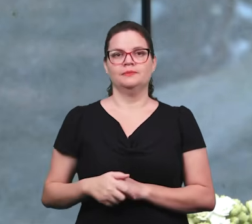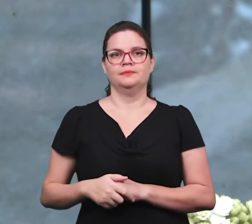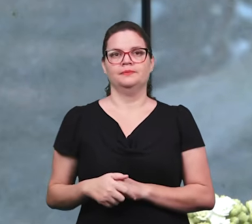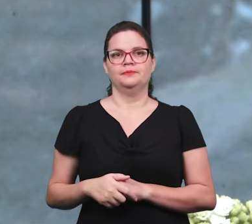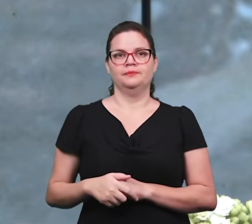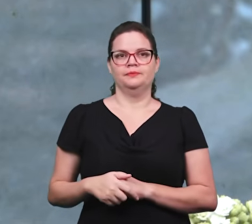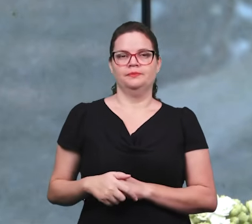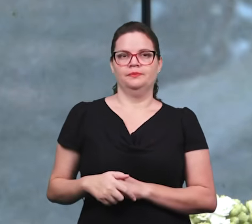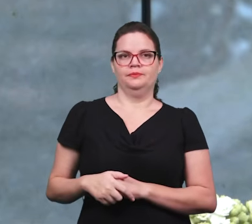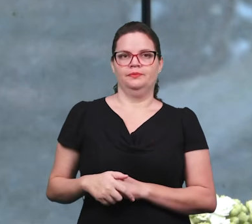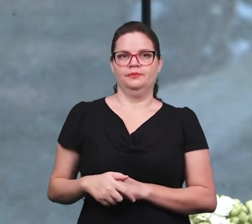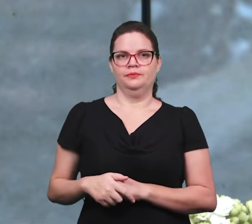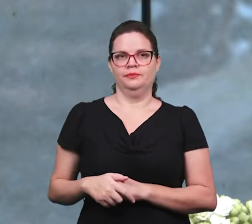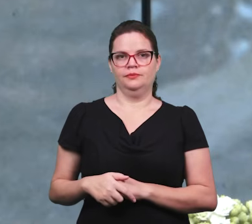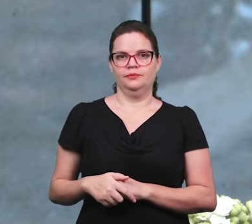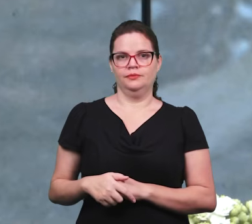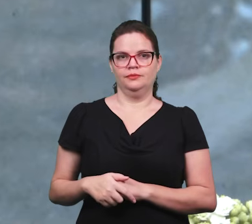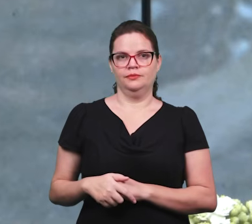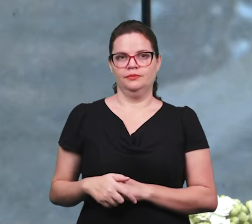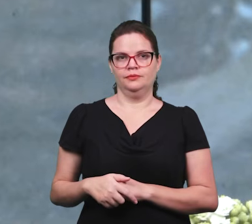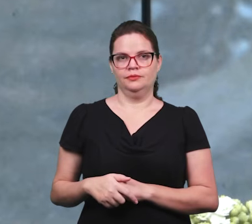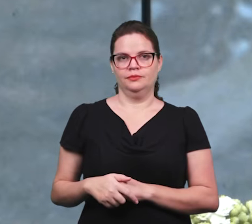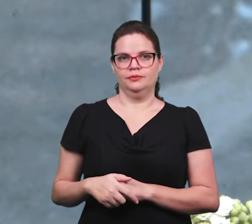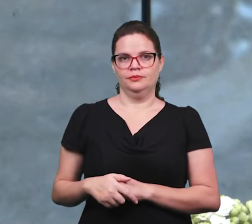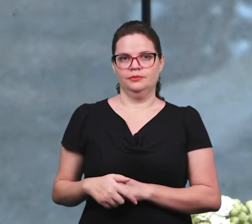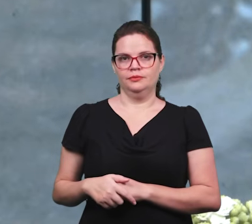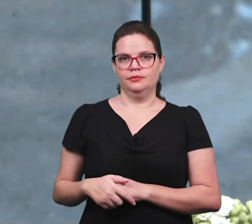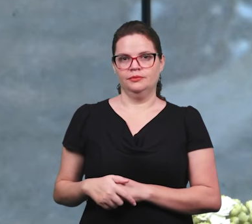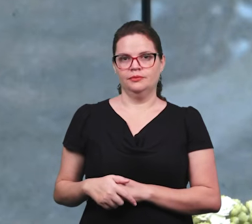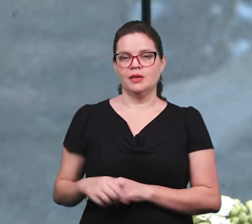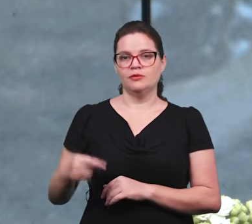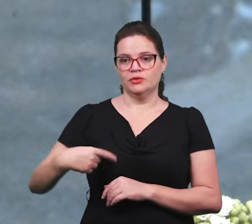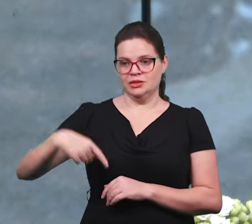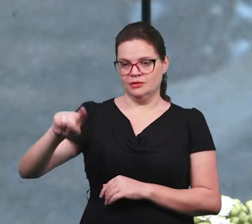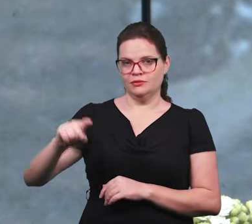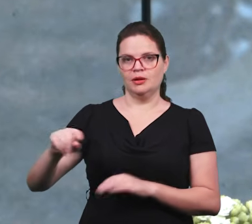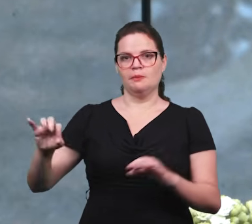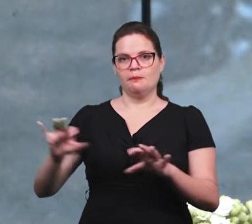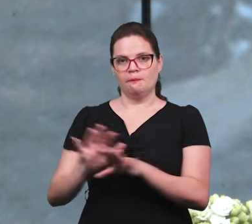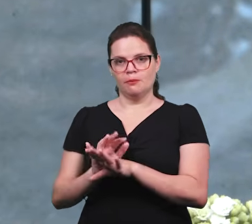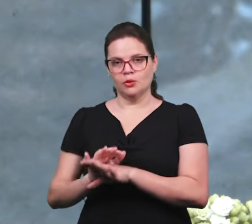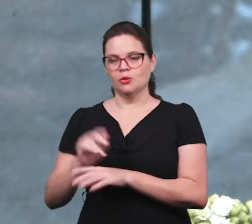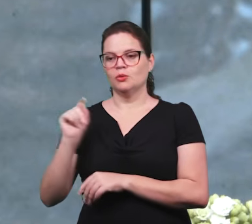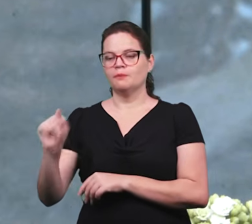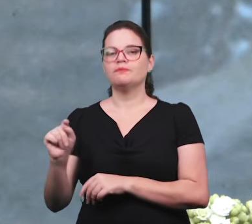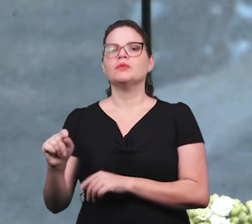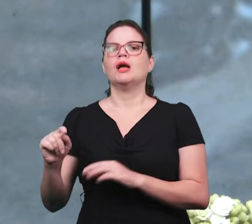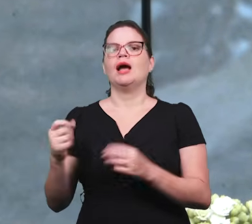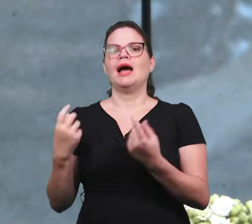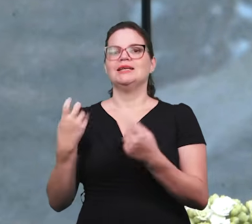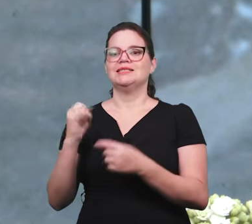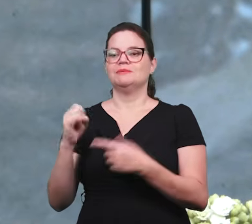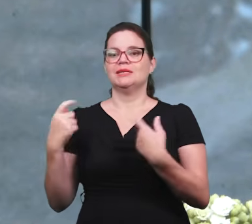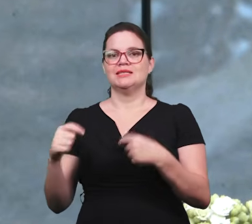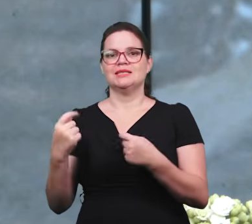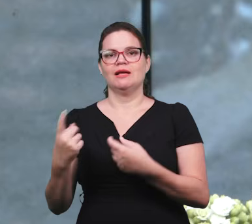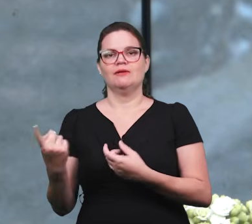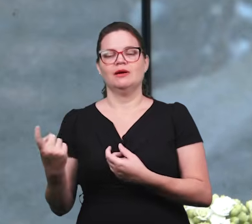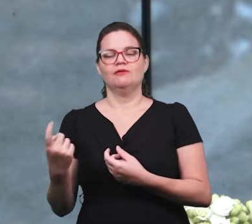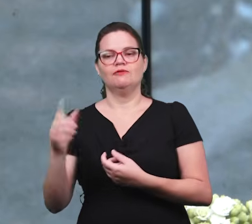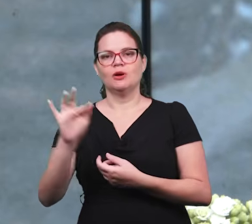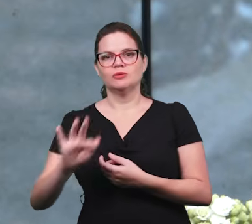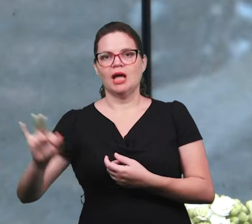se desliga do ambiente militar para cursar uma faculdade e depois você volta, mas já numa